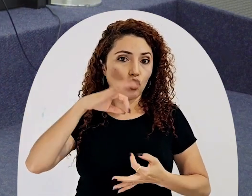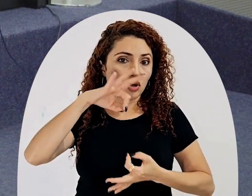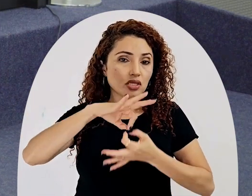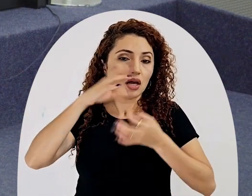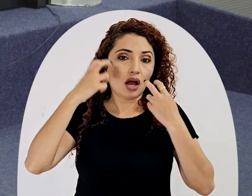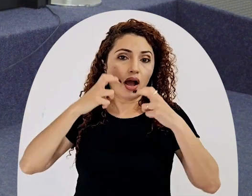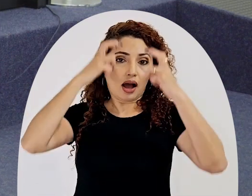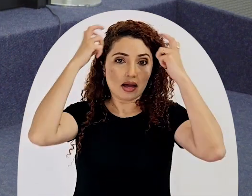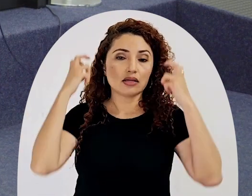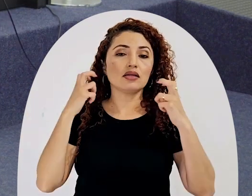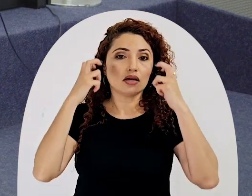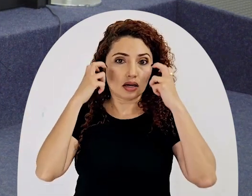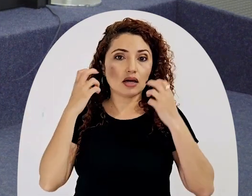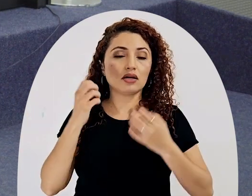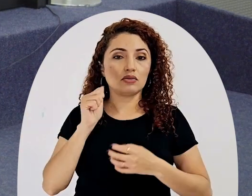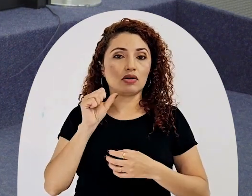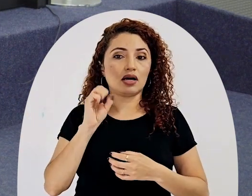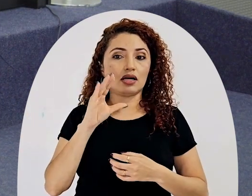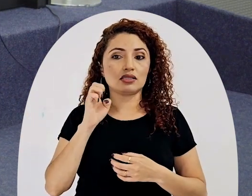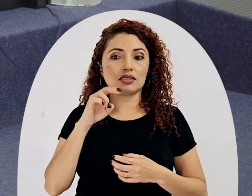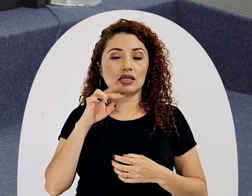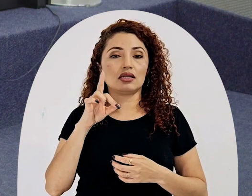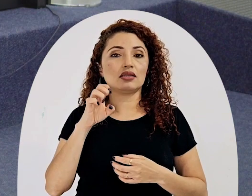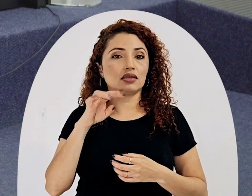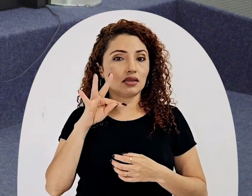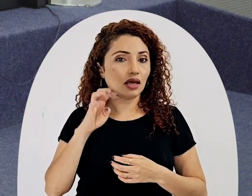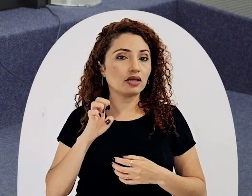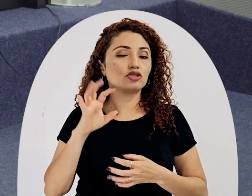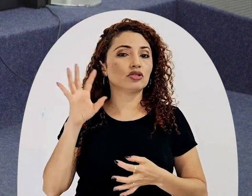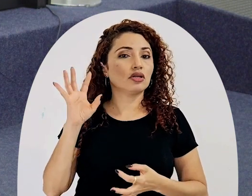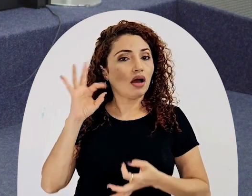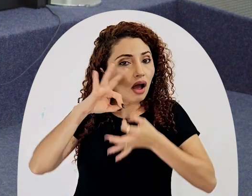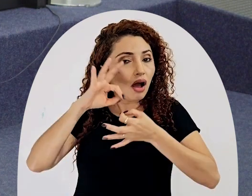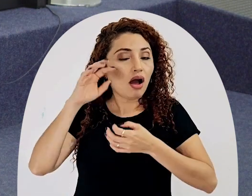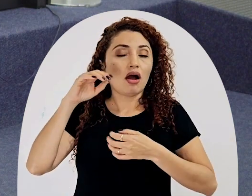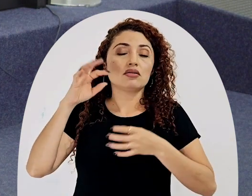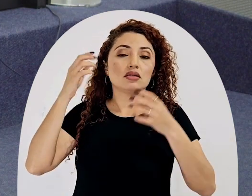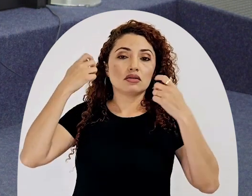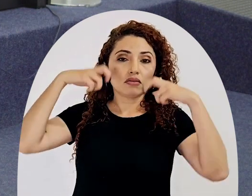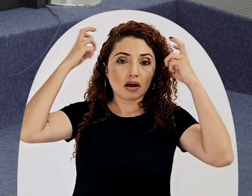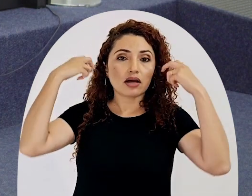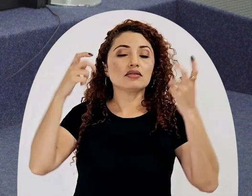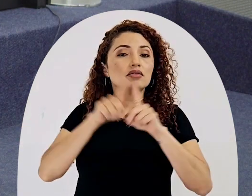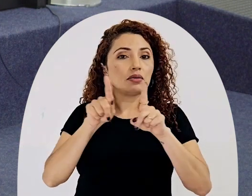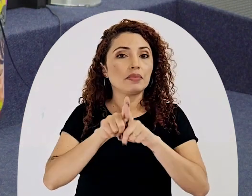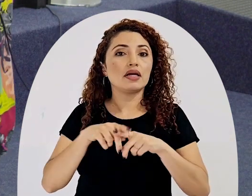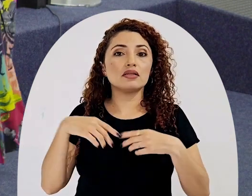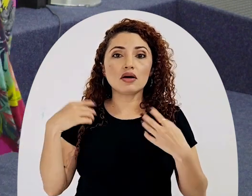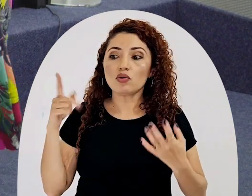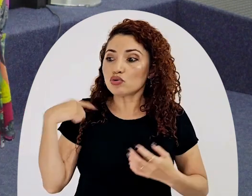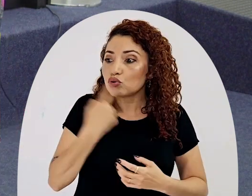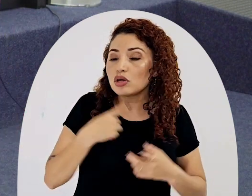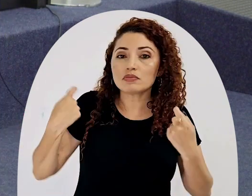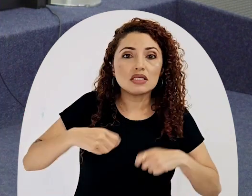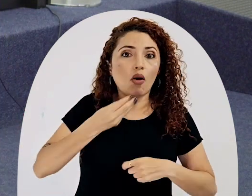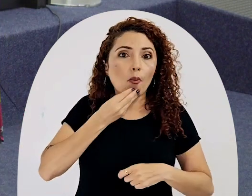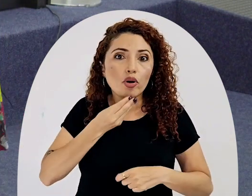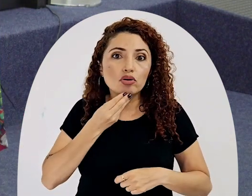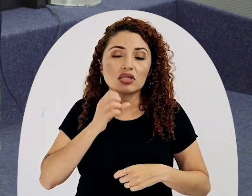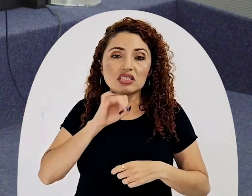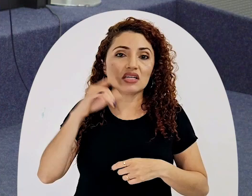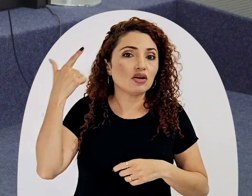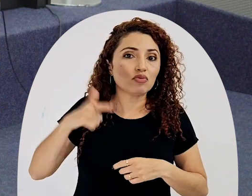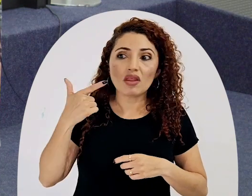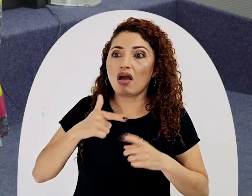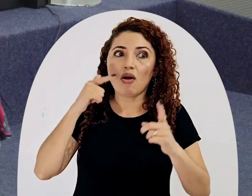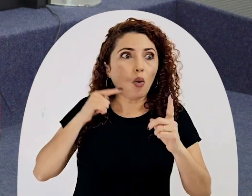estamos filmando, então você sabe como somos. Então, nós precisamos de oportunidade. E se não tem essa intencionalidade, a